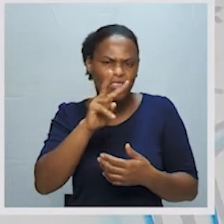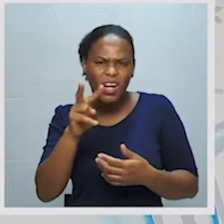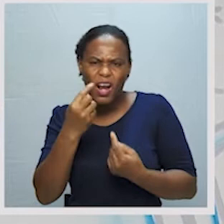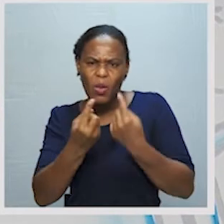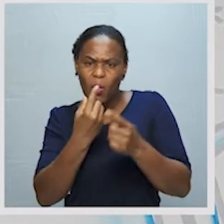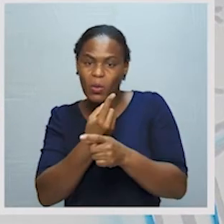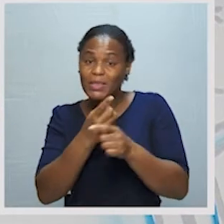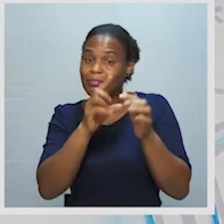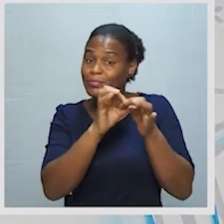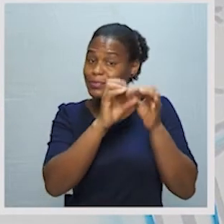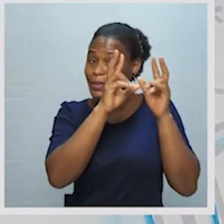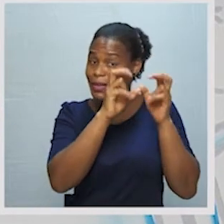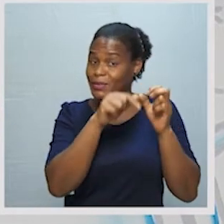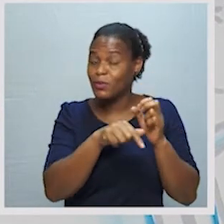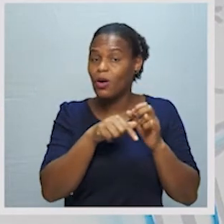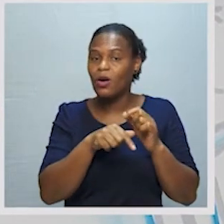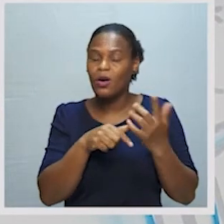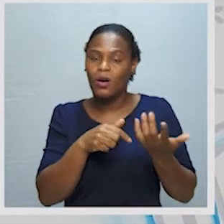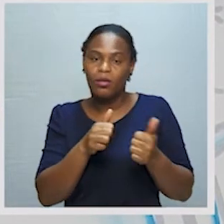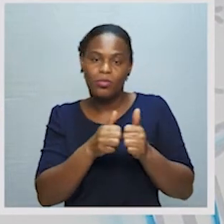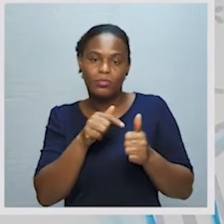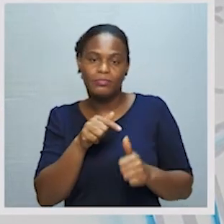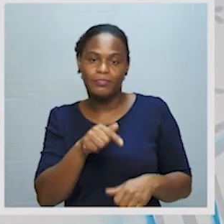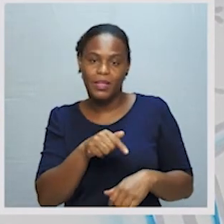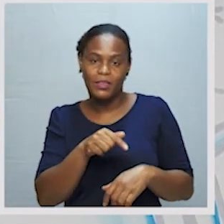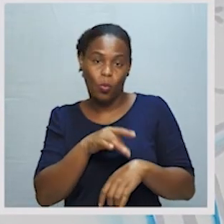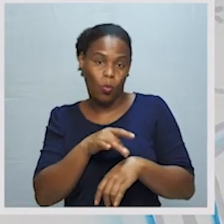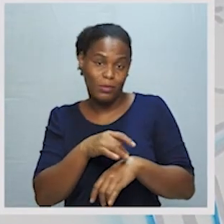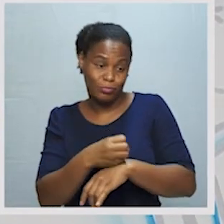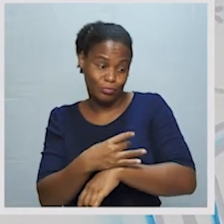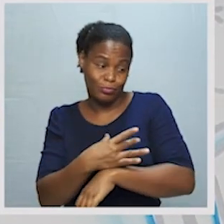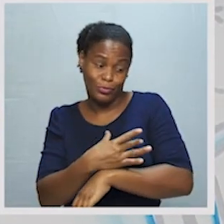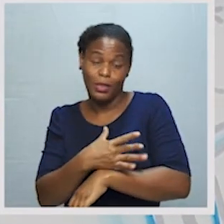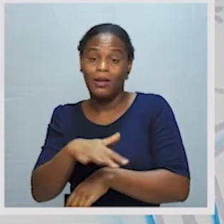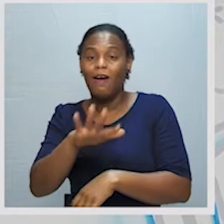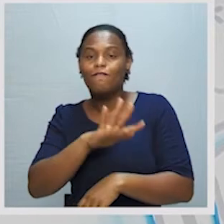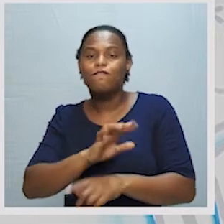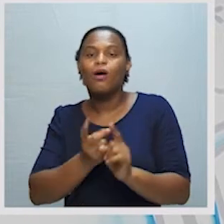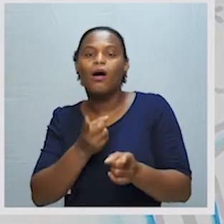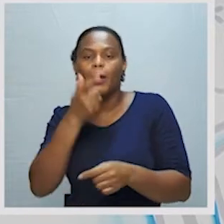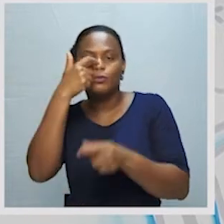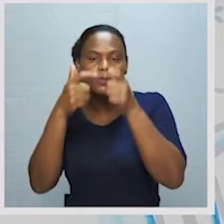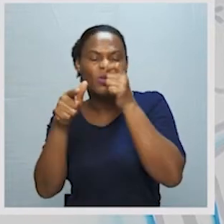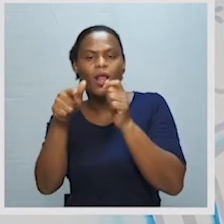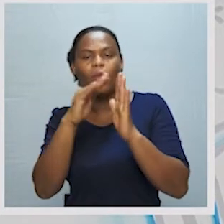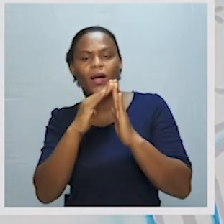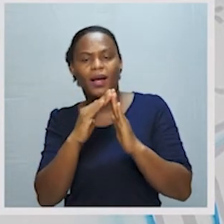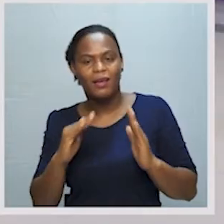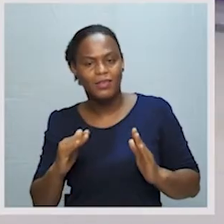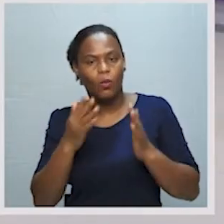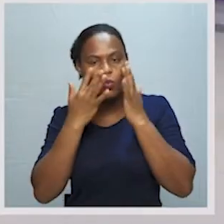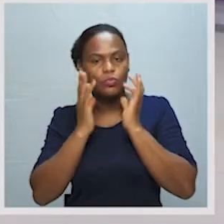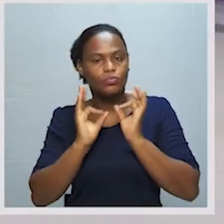alguns aspectos relacionados com essa infecção, de forma com que as pessoas lá em